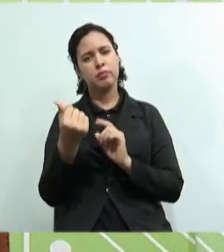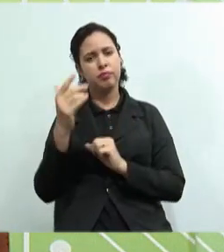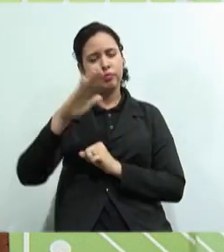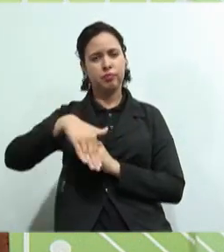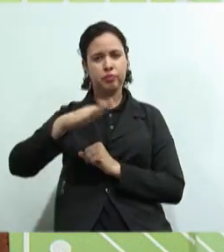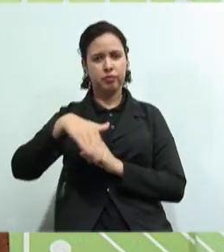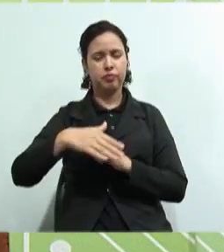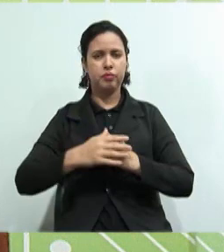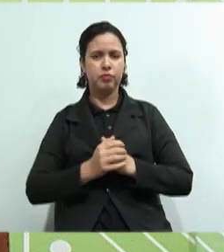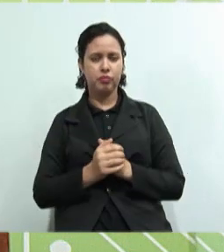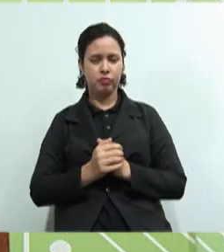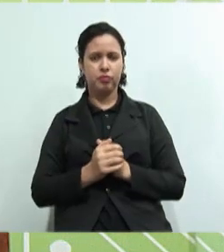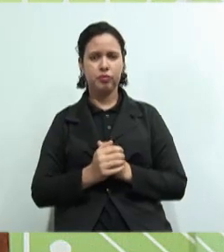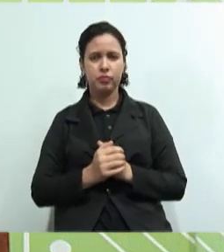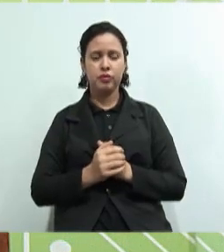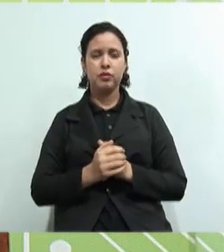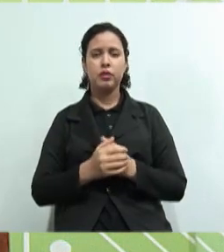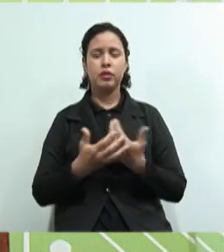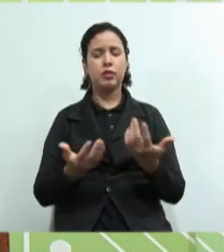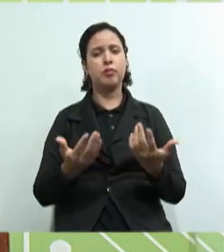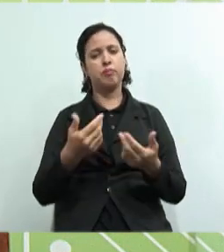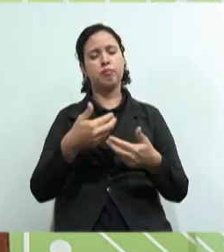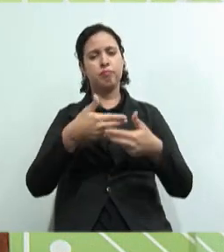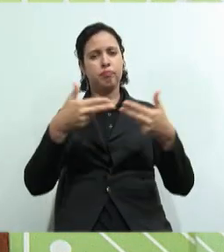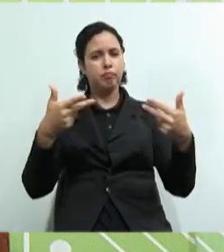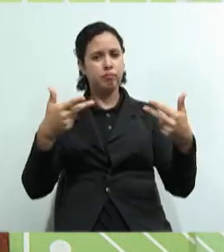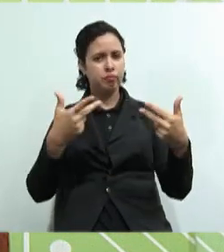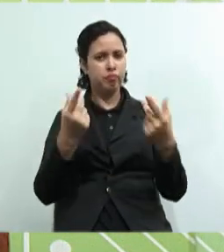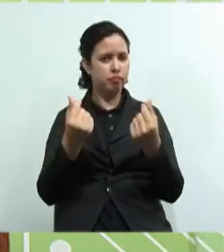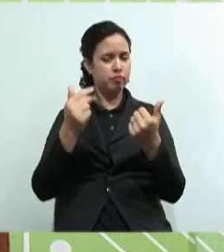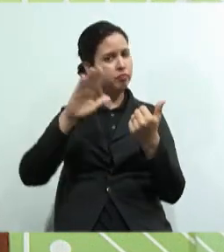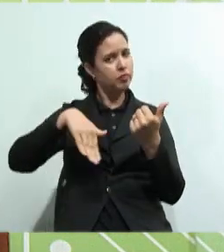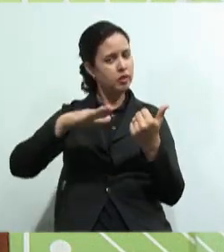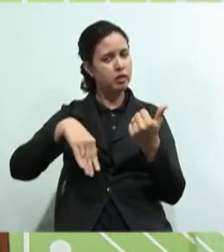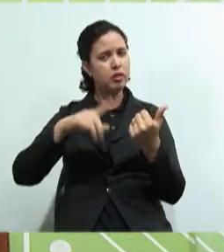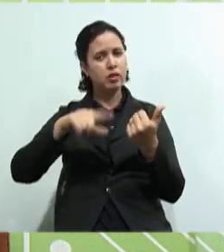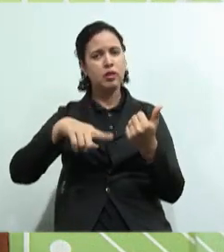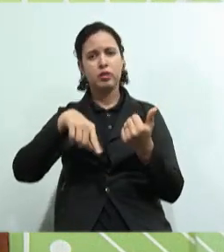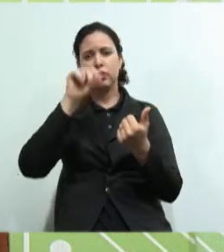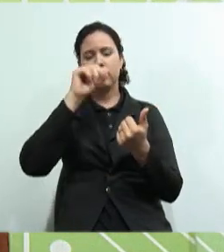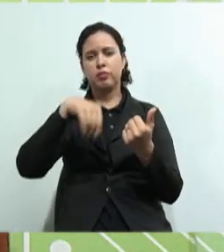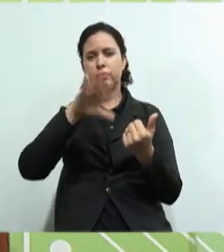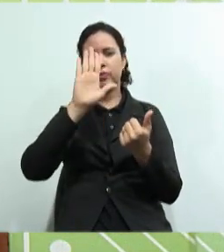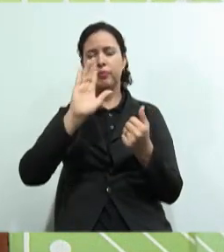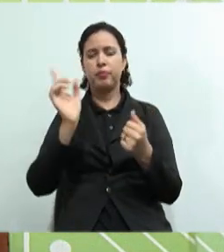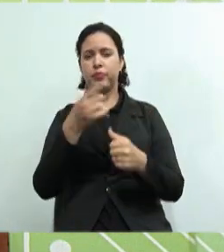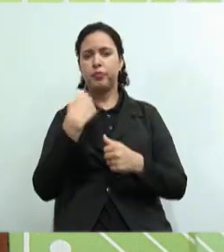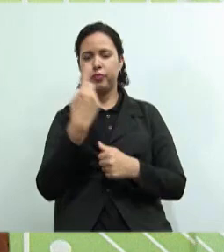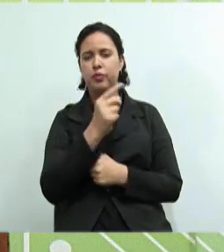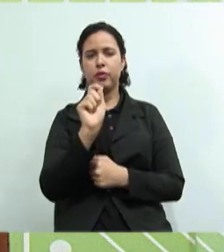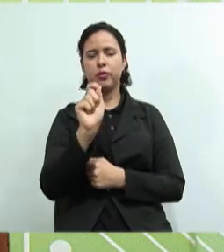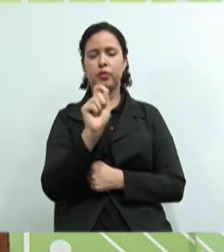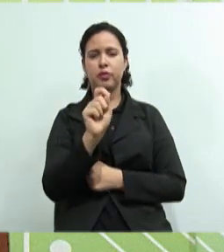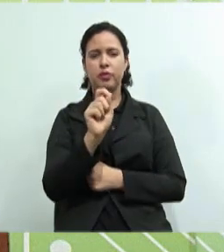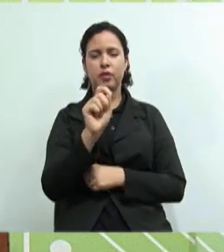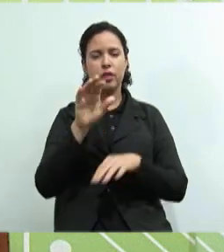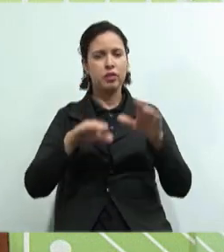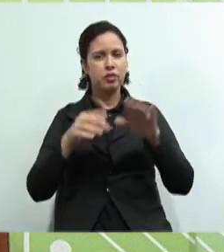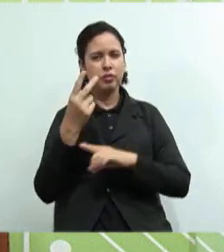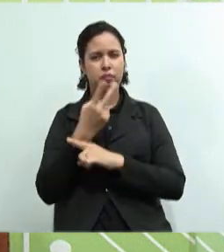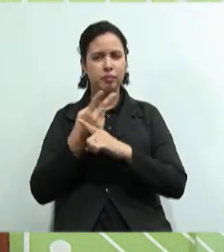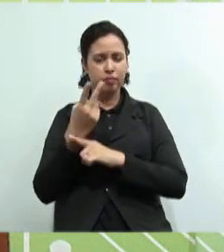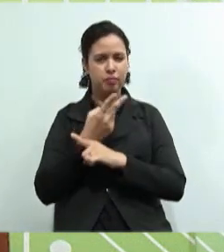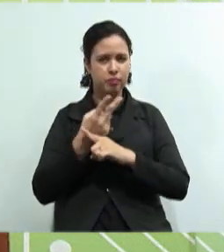As opções economicamente mais baratas são normalmente aquelas mais escolhidas, porque nós como consumidores, muitas vezes a gente